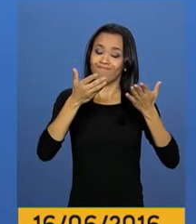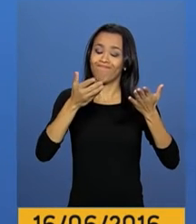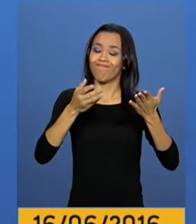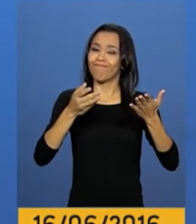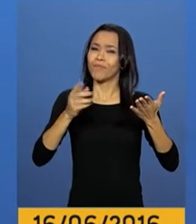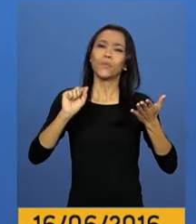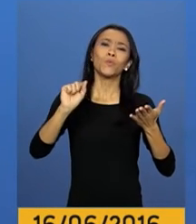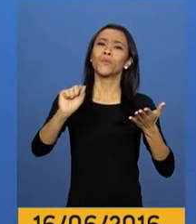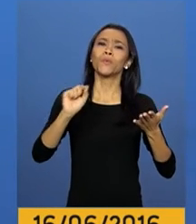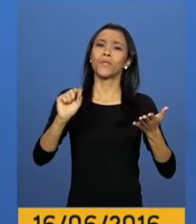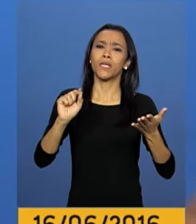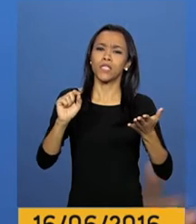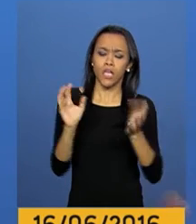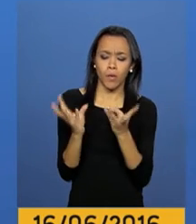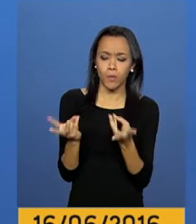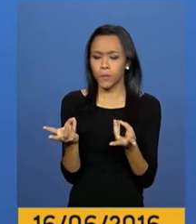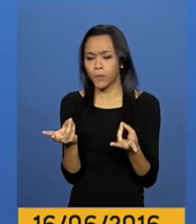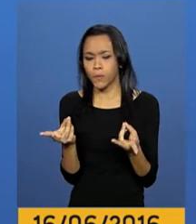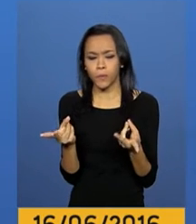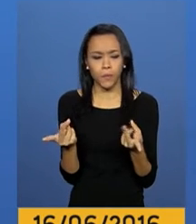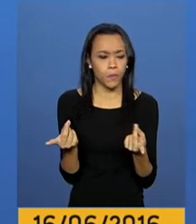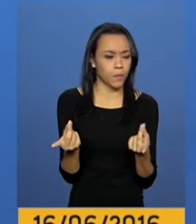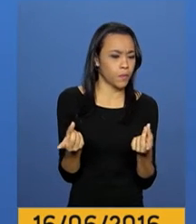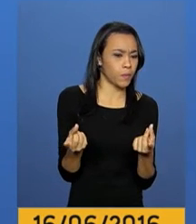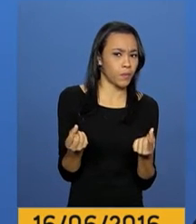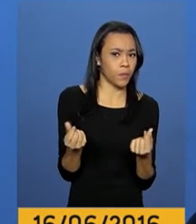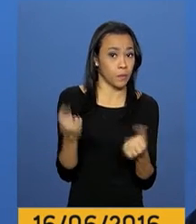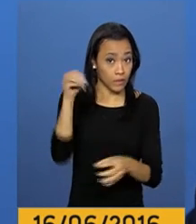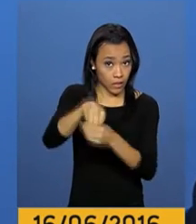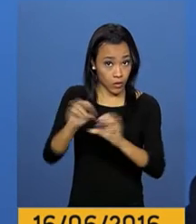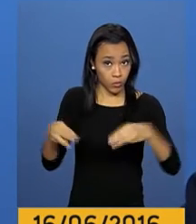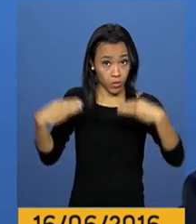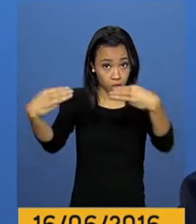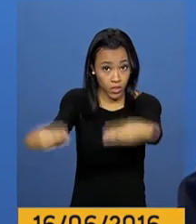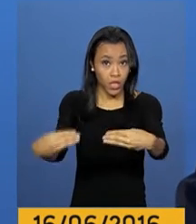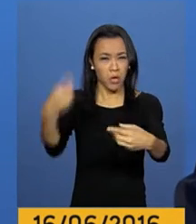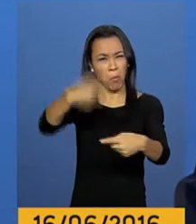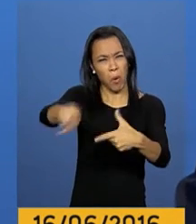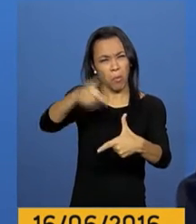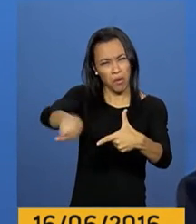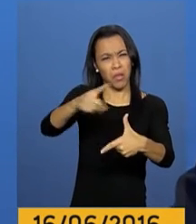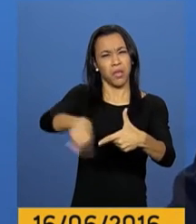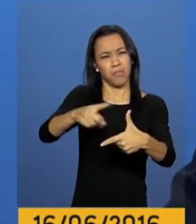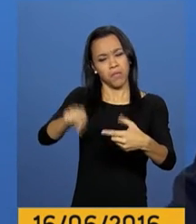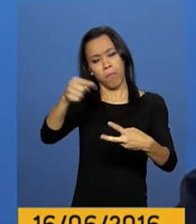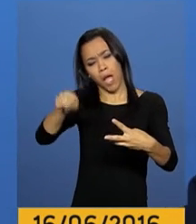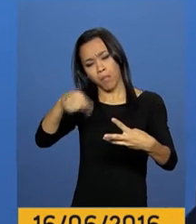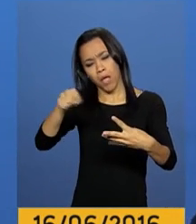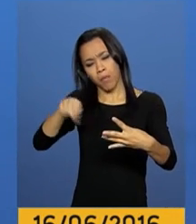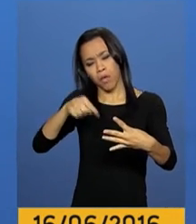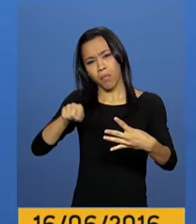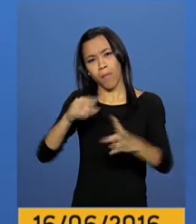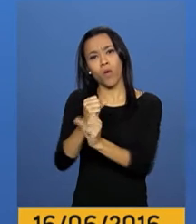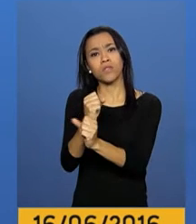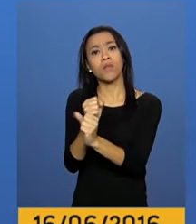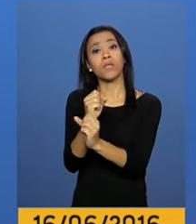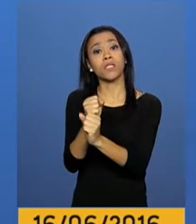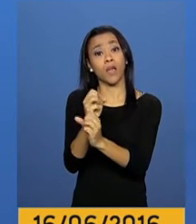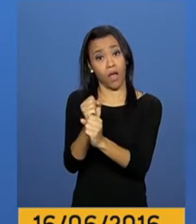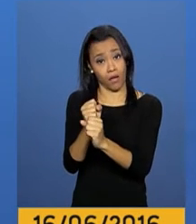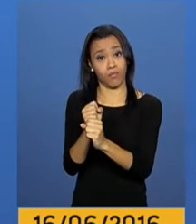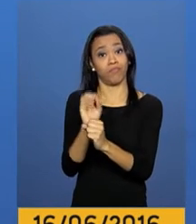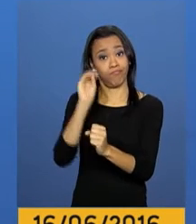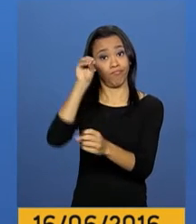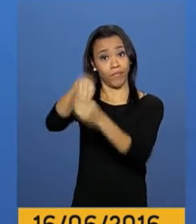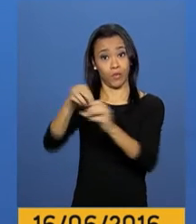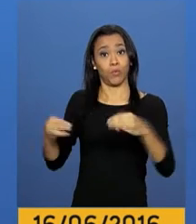depois da equação que resolveu os principais problemas orçamentários e financeiros do Ministério da